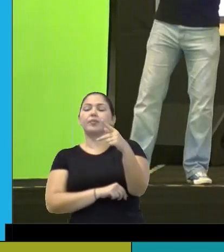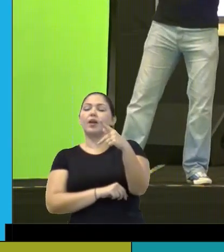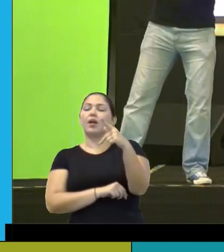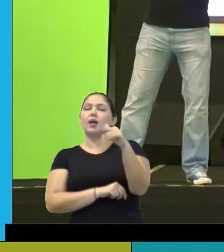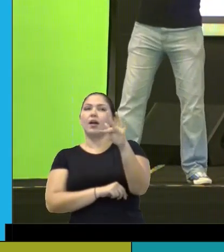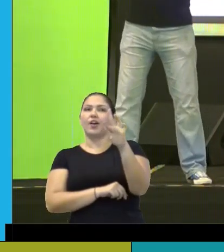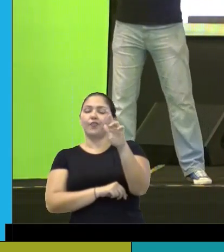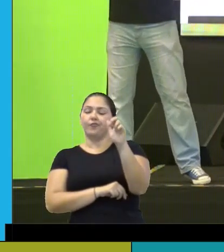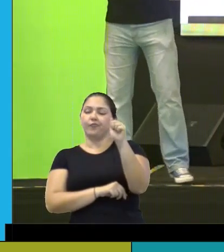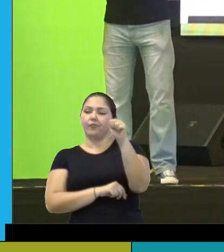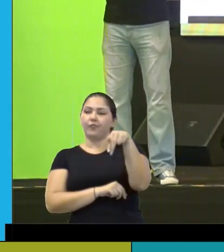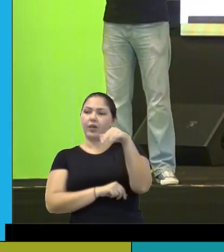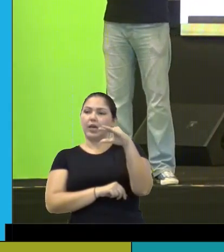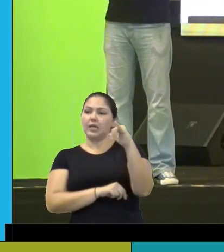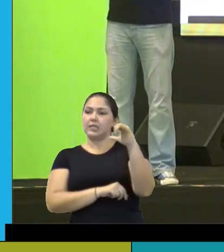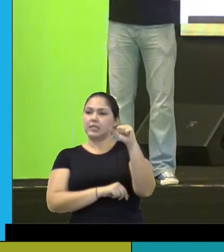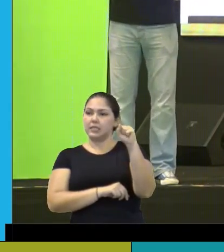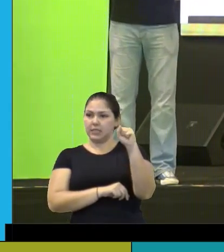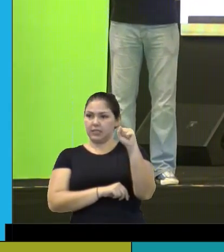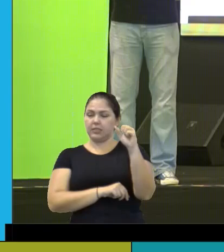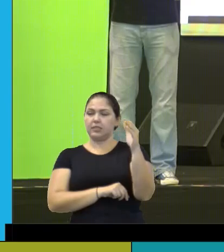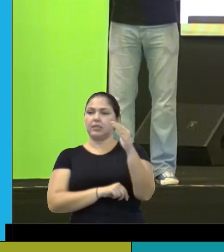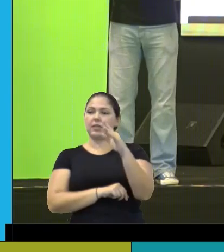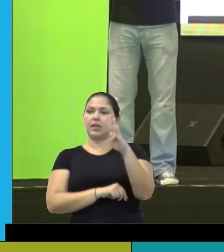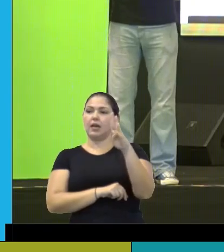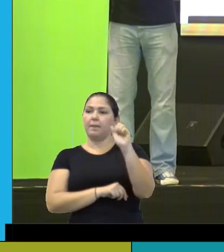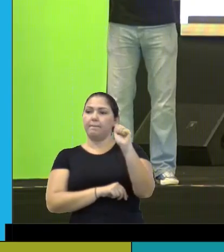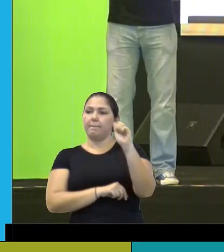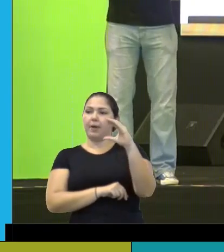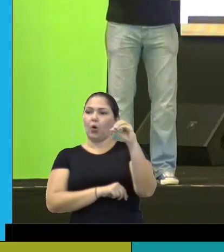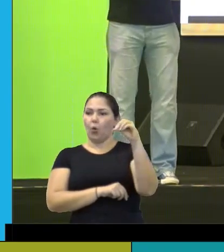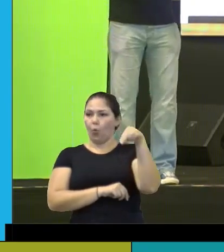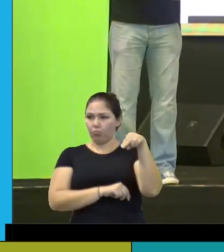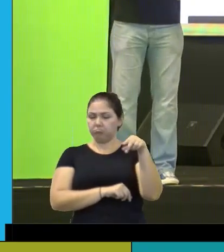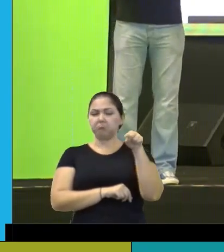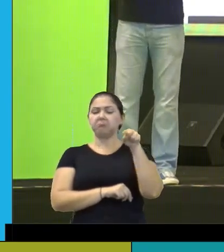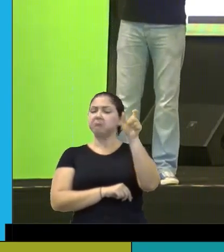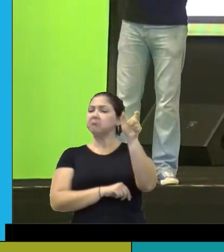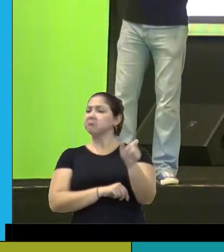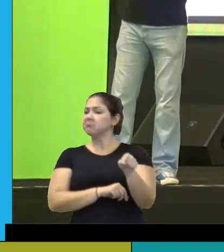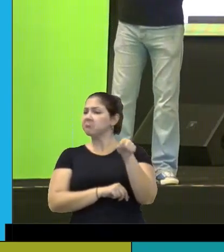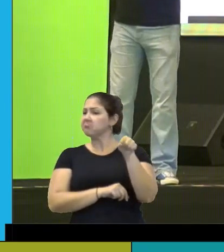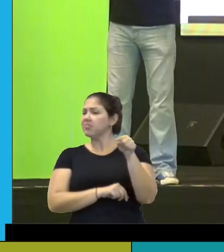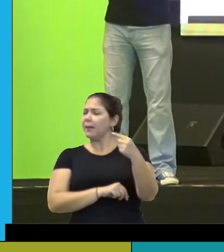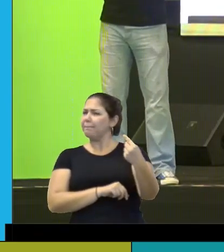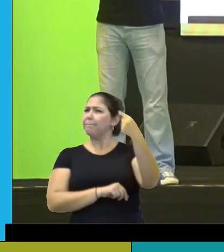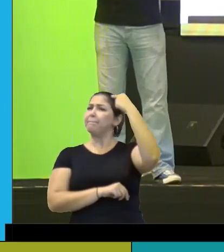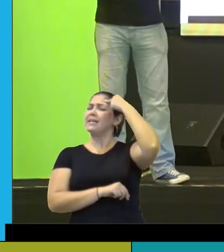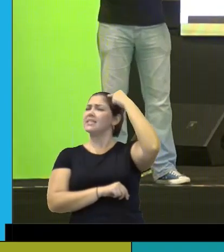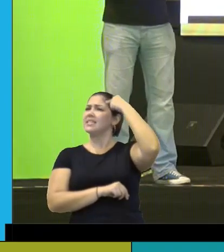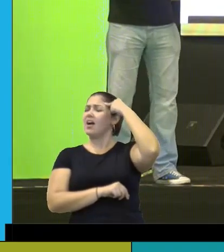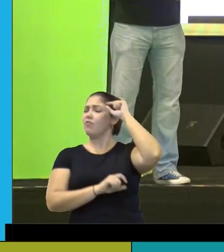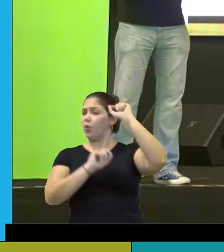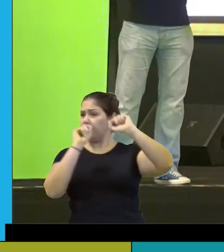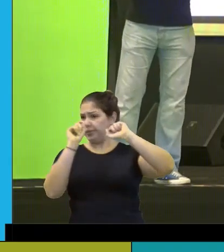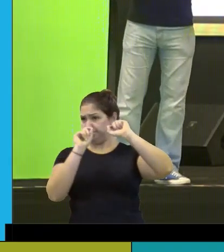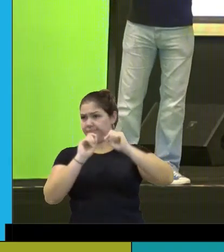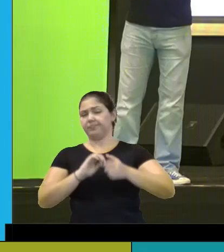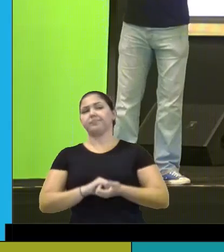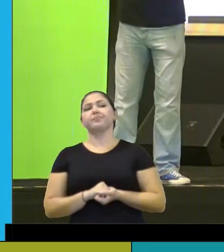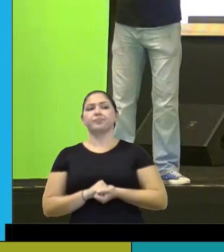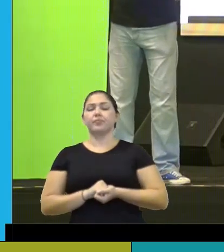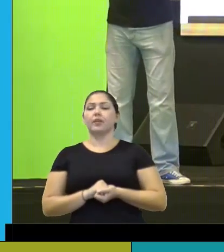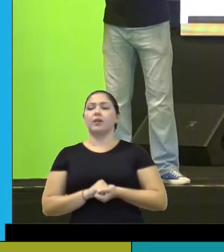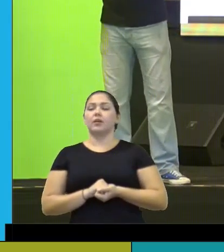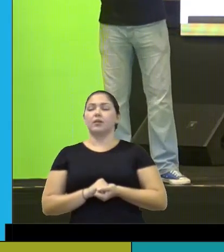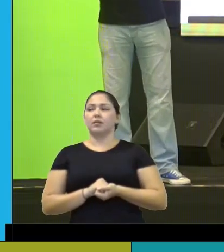também construiu um modelo de cidade inexistente, onde ele considerou que a